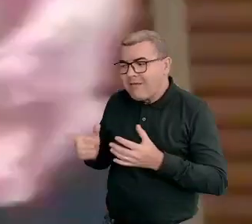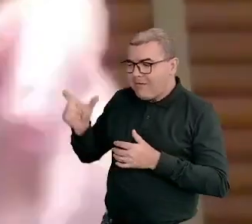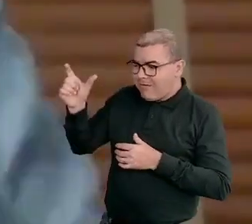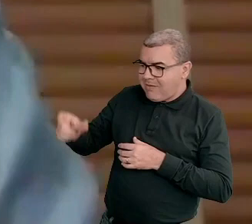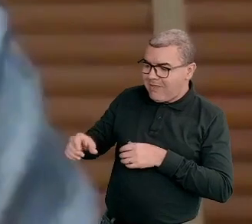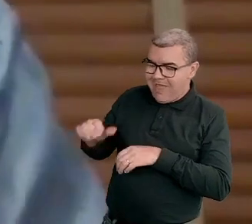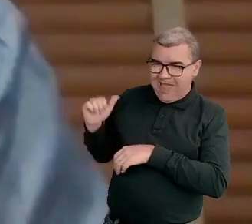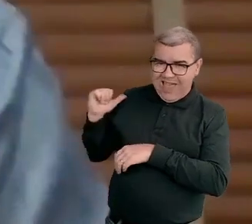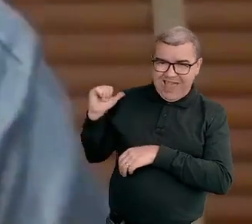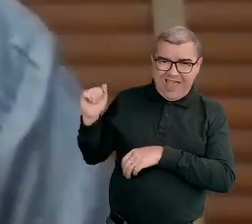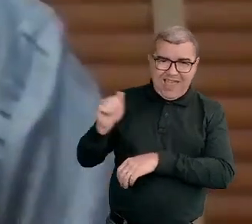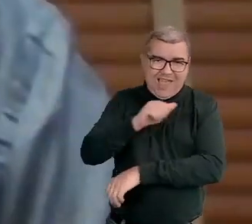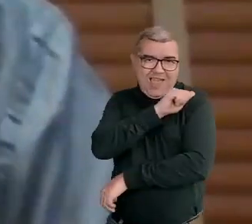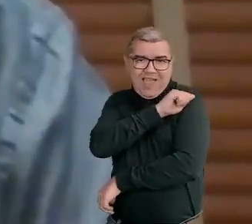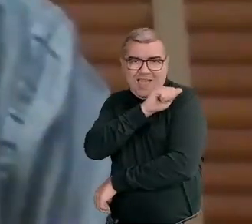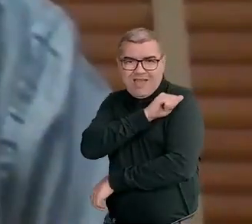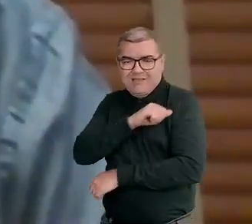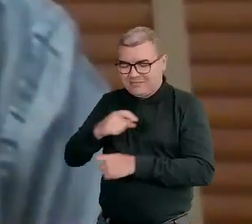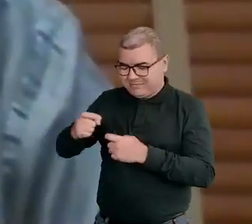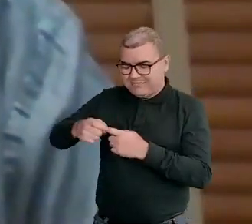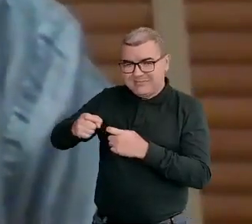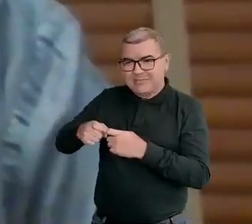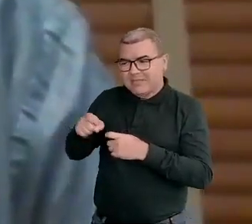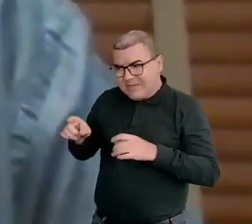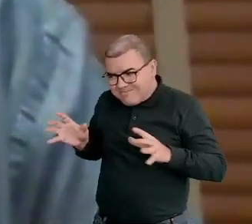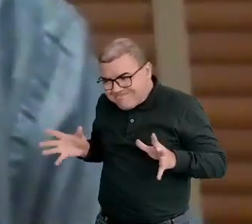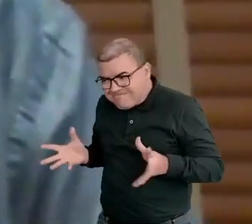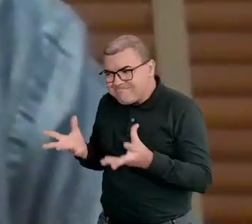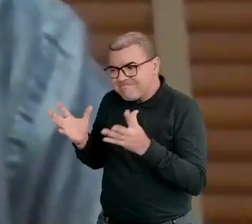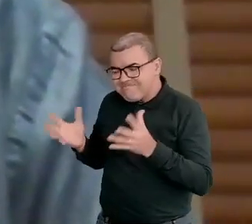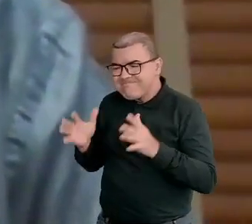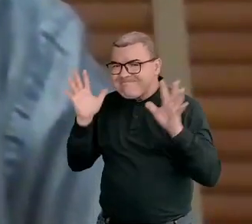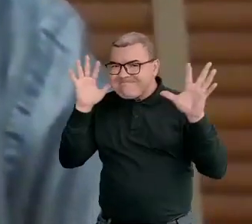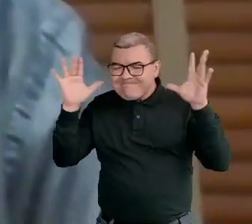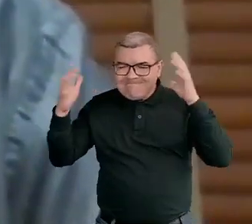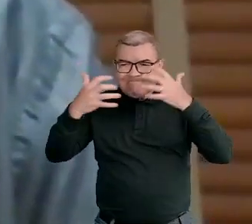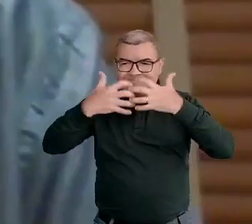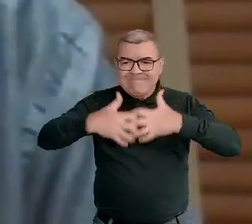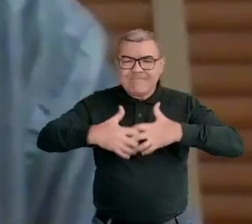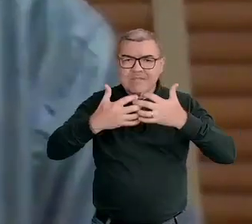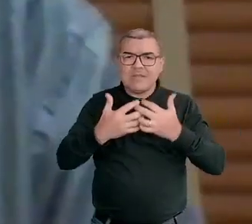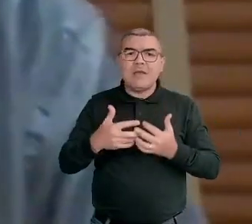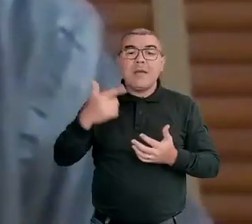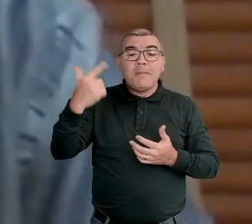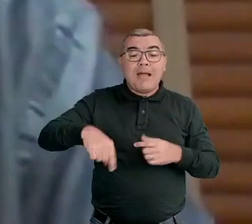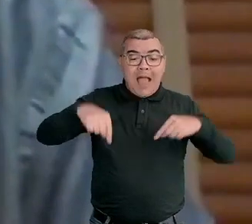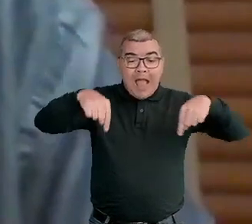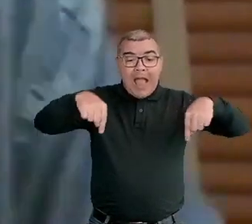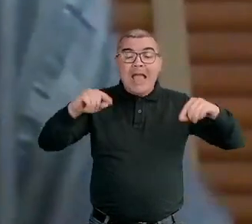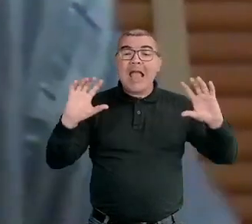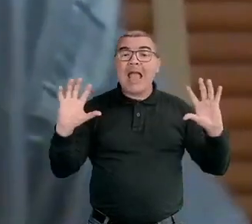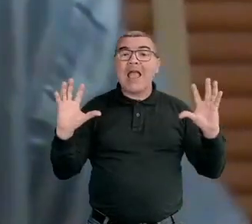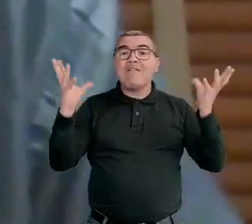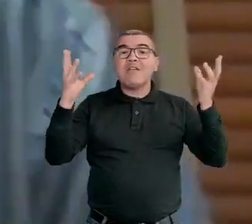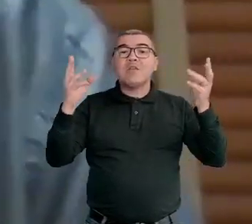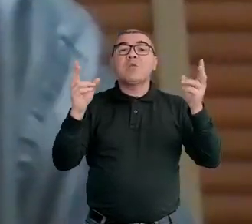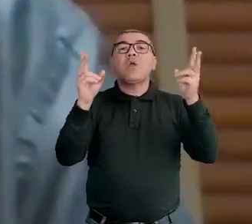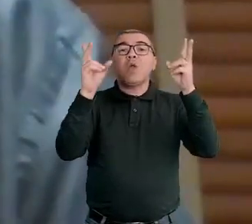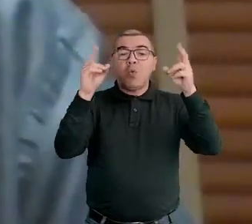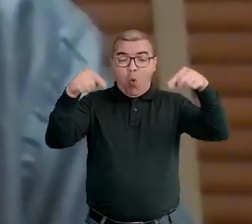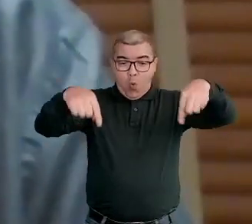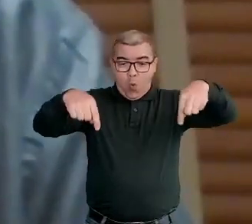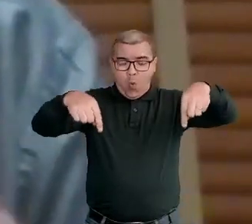de medicina e que eventos como esse continuem acontecendo para ter discussões como essas